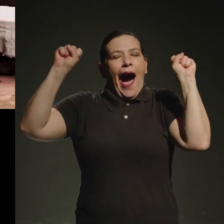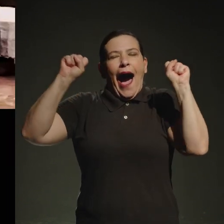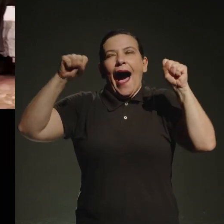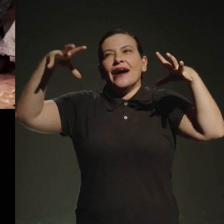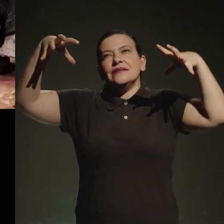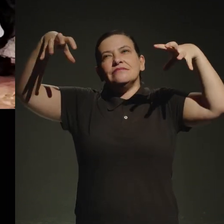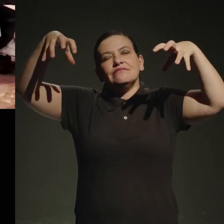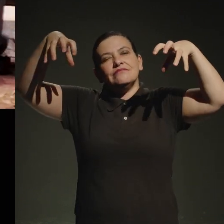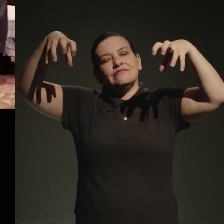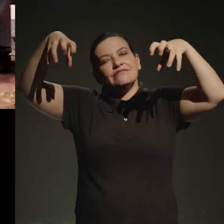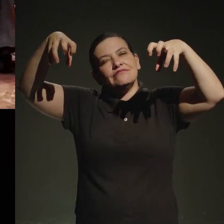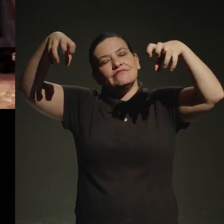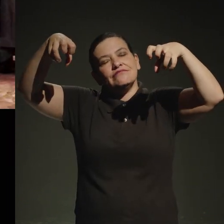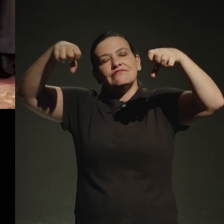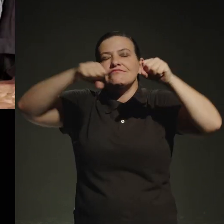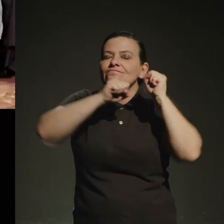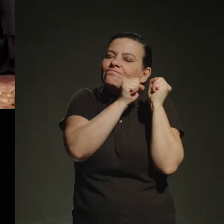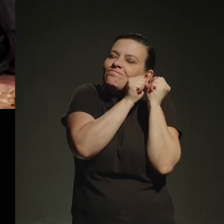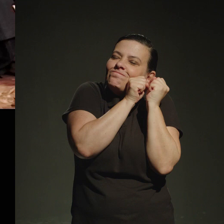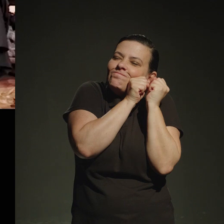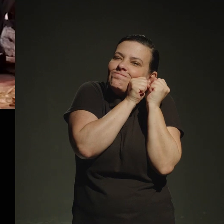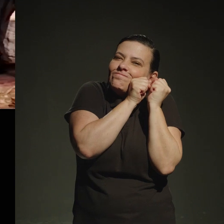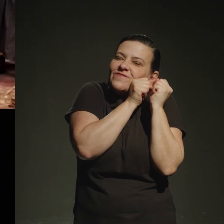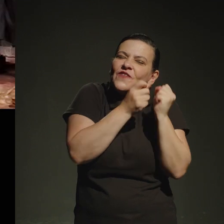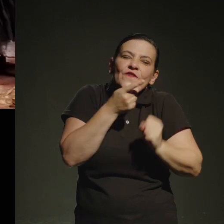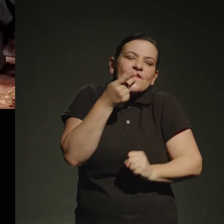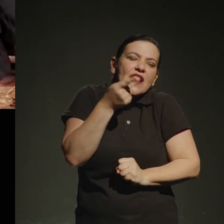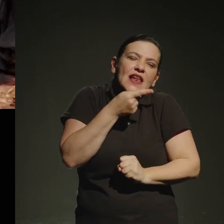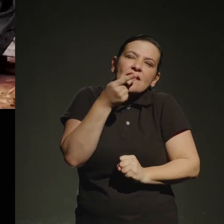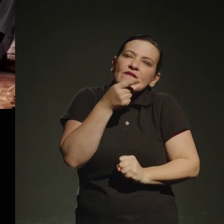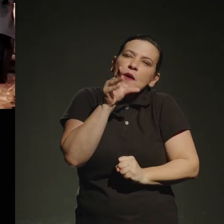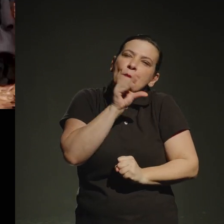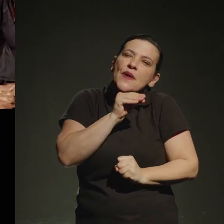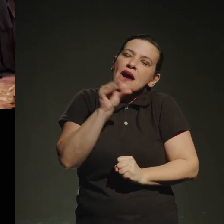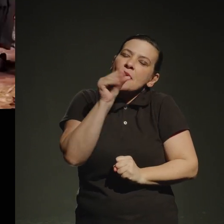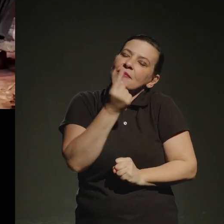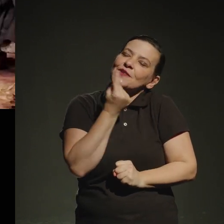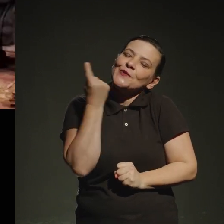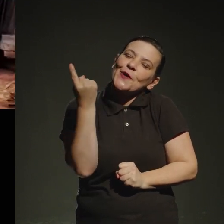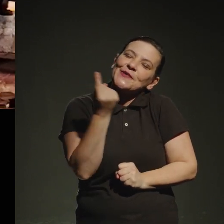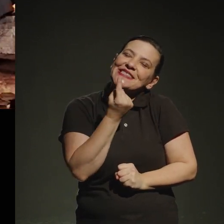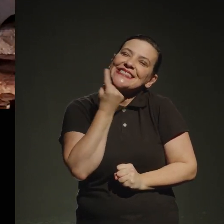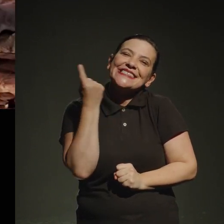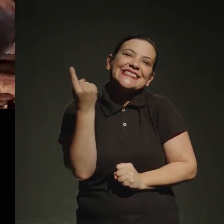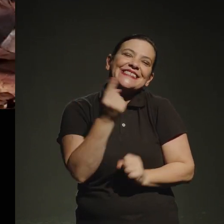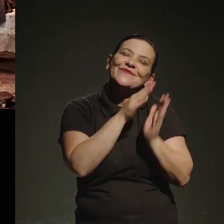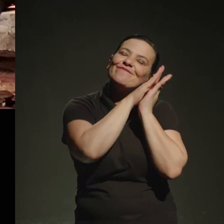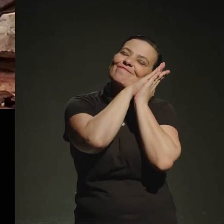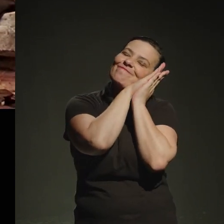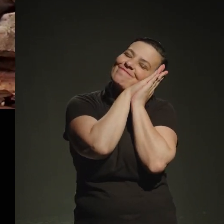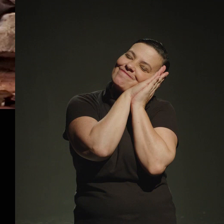um soninho, só um pouquinho. Ai, que sono, meu Deus. Que cansaço enorme,